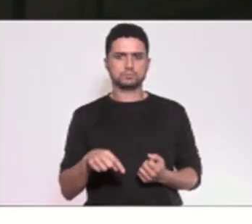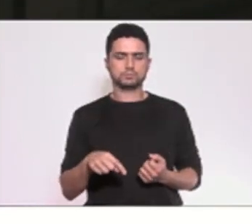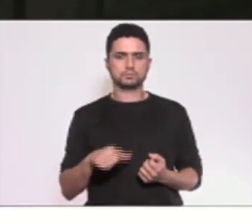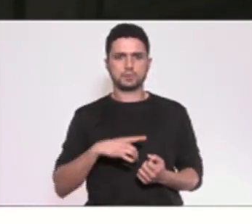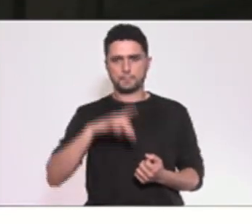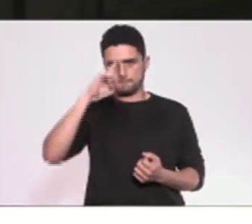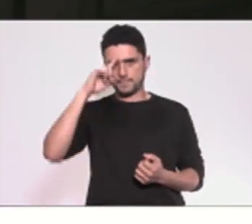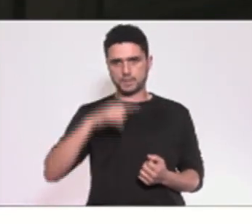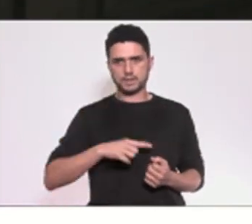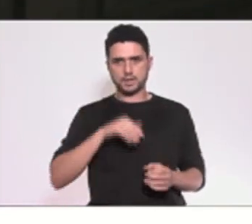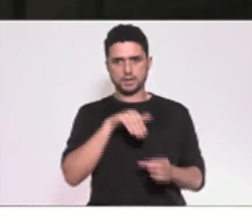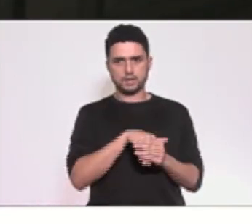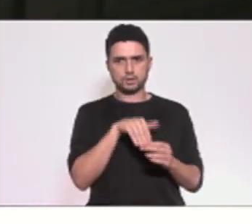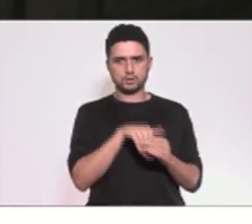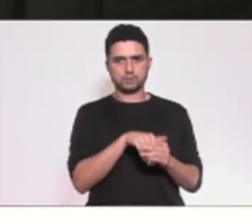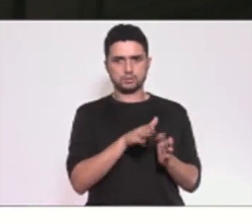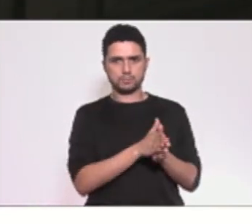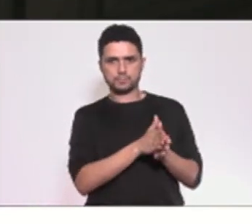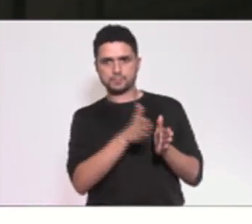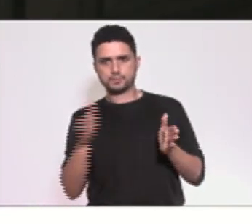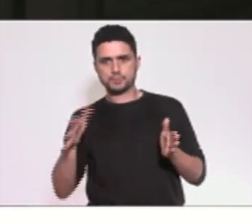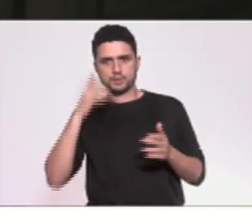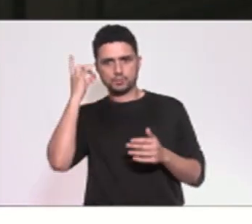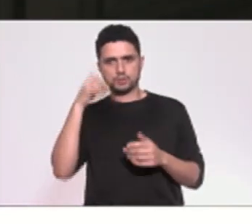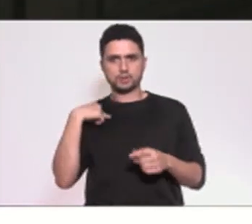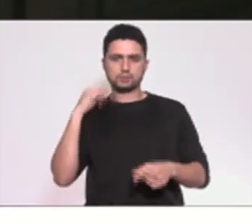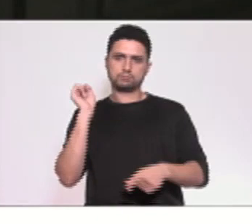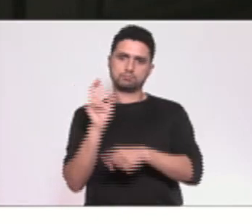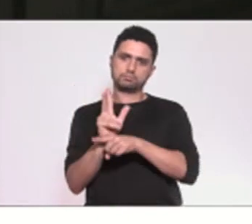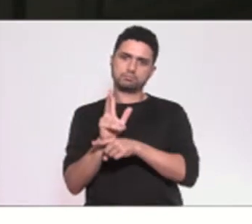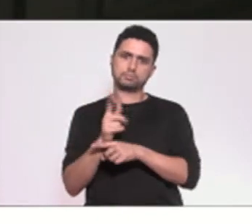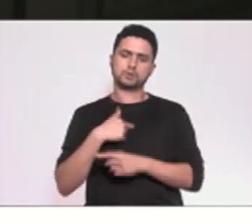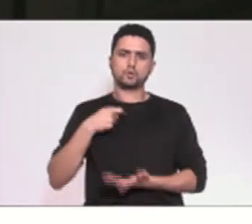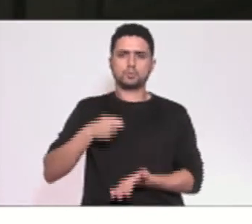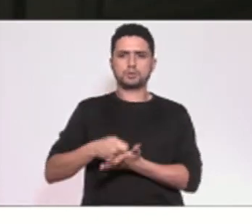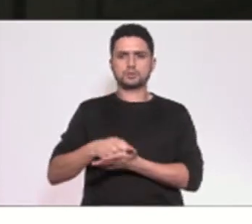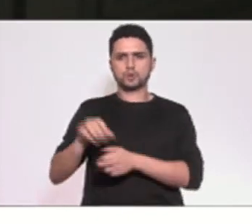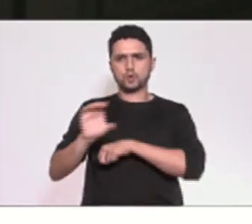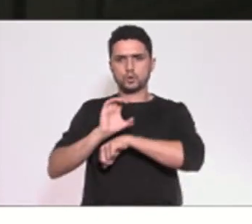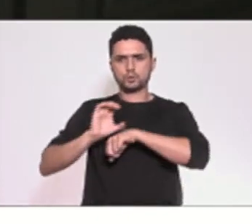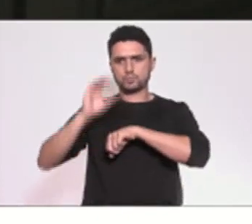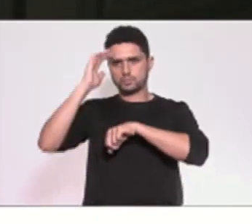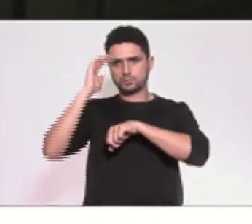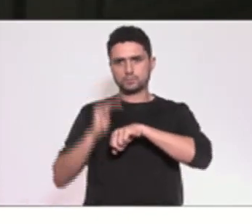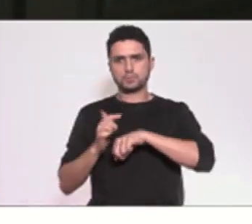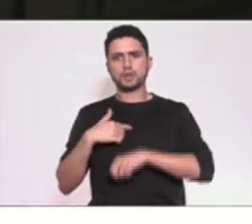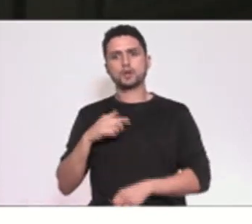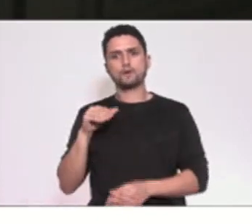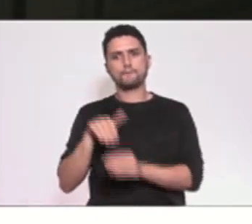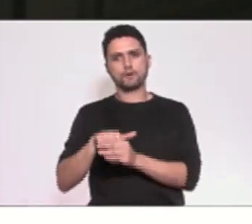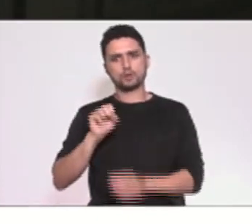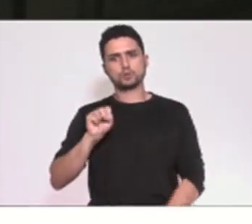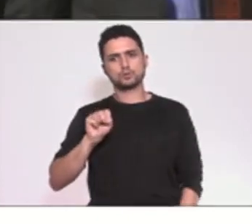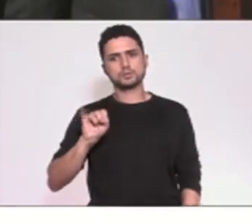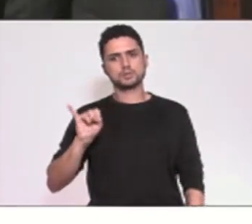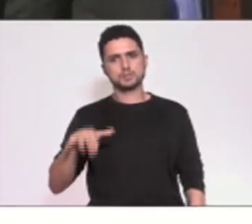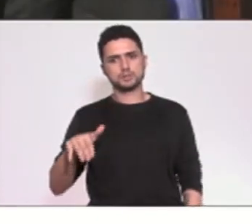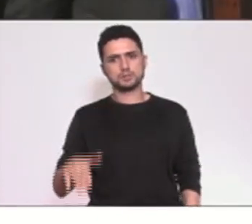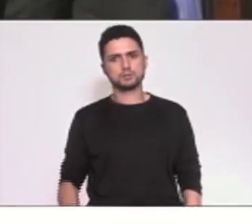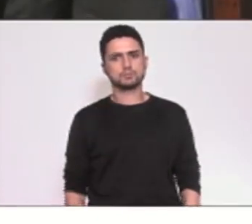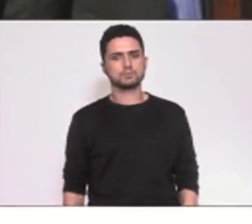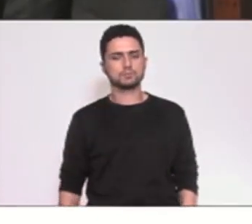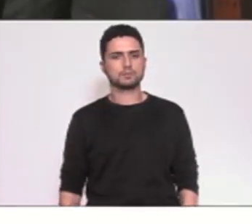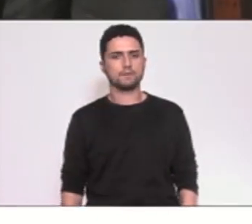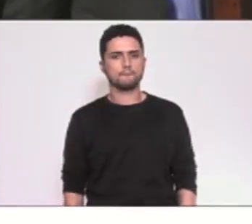mandato de deputado, fiz mais do que a minha obrigação de votar pelo sim da matéria. Muito obrigado. Com a